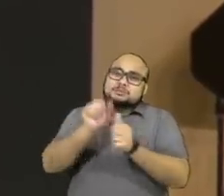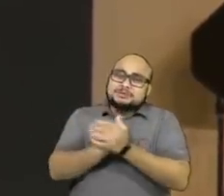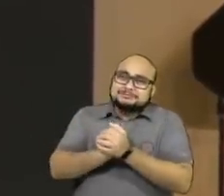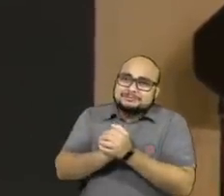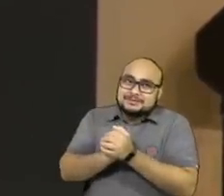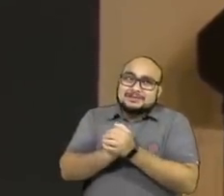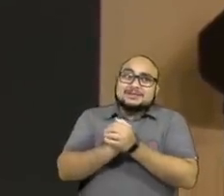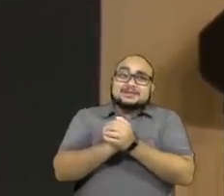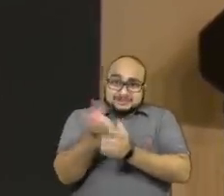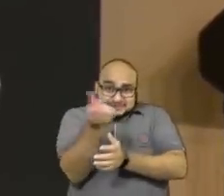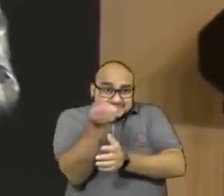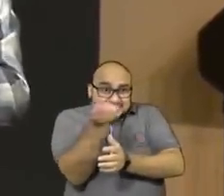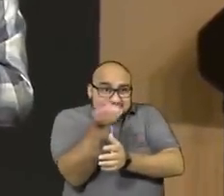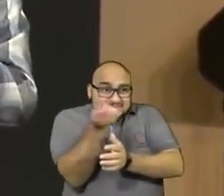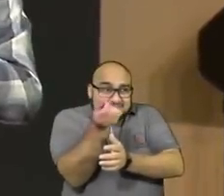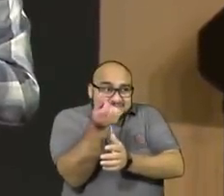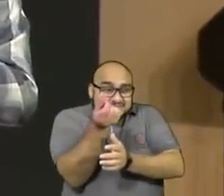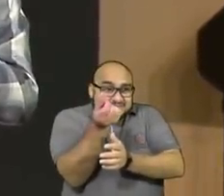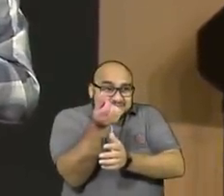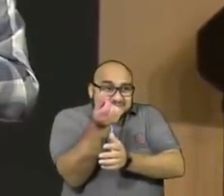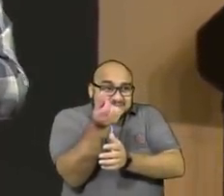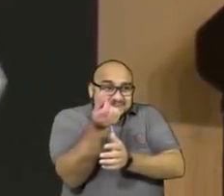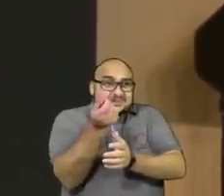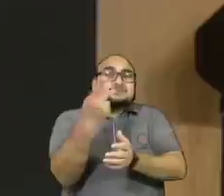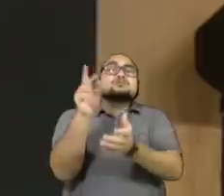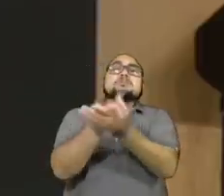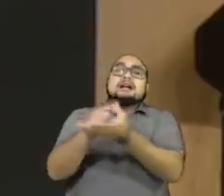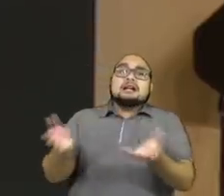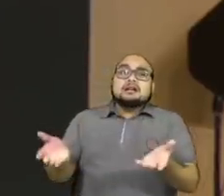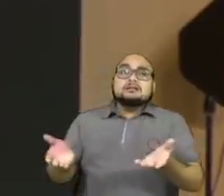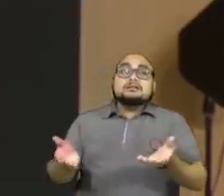66 anos. Qual a idade do seu marido?